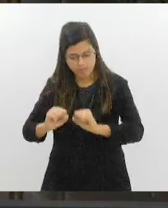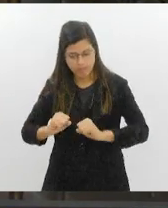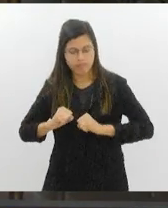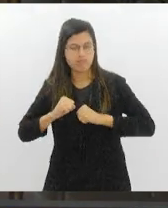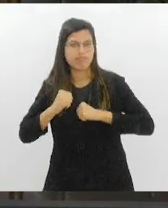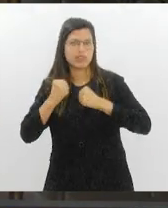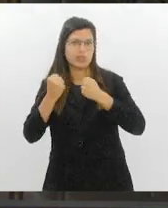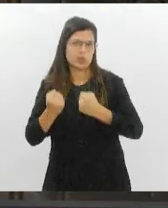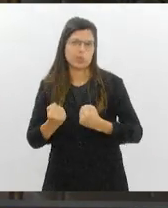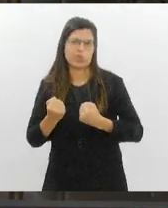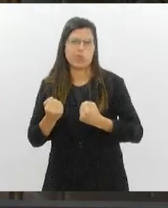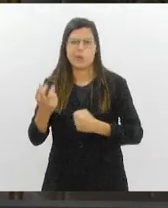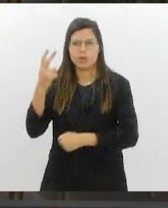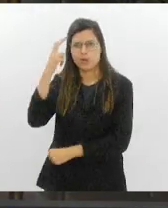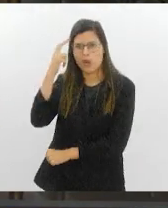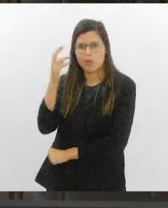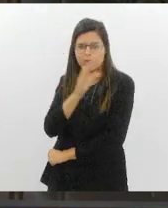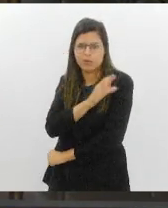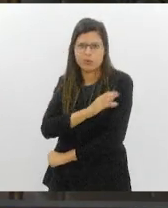à cultura brasileira.